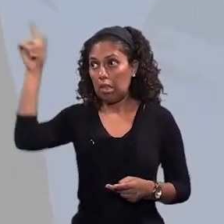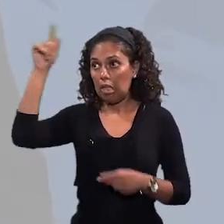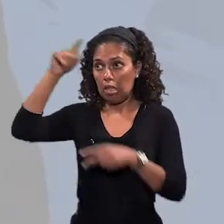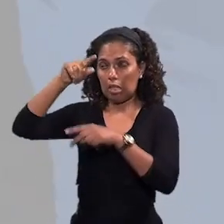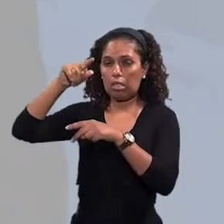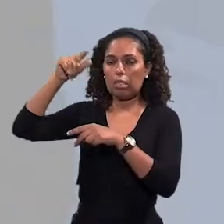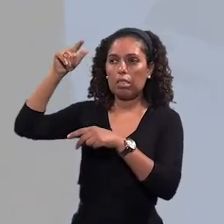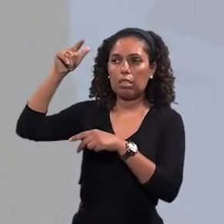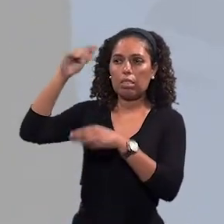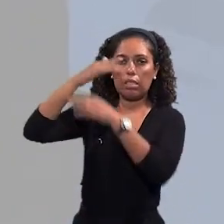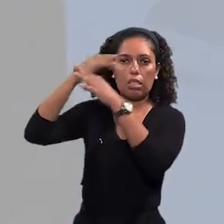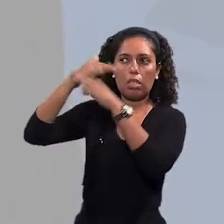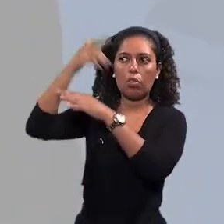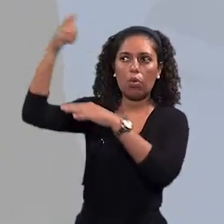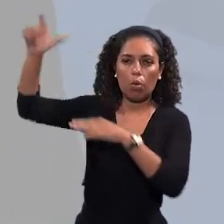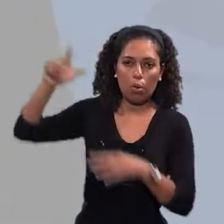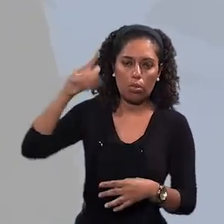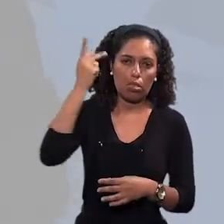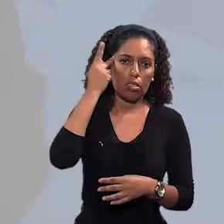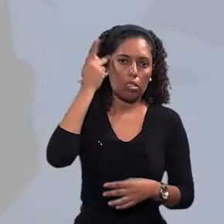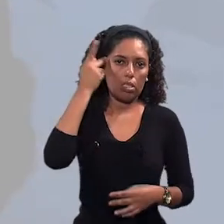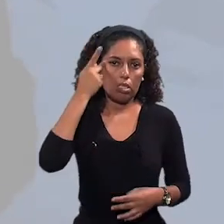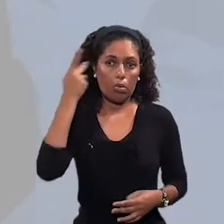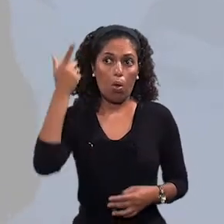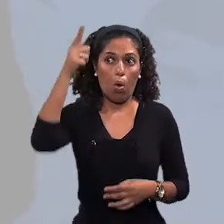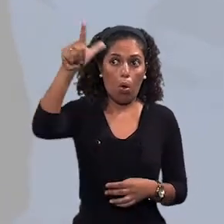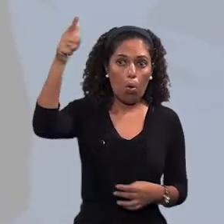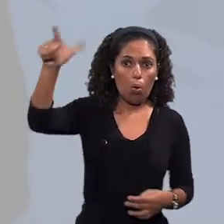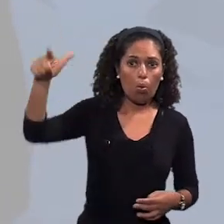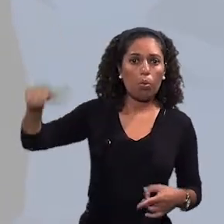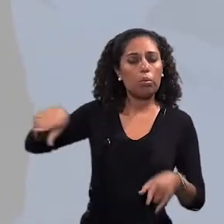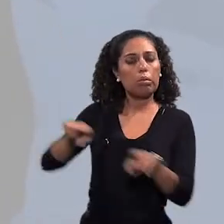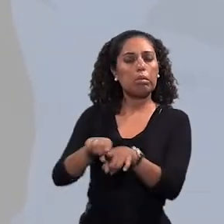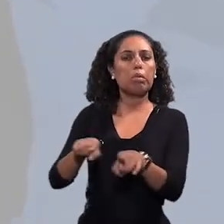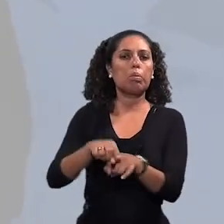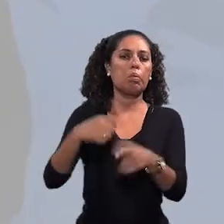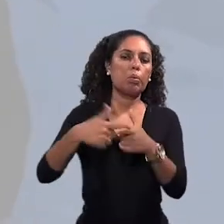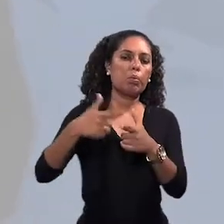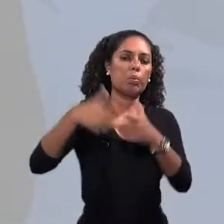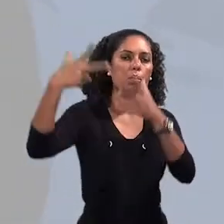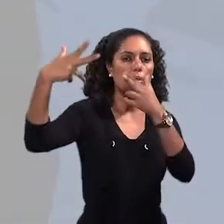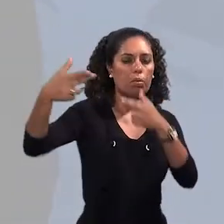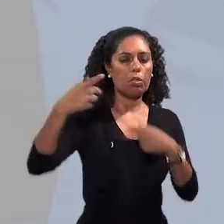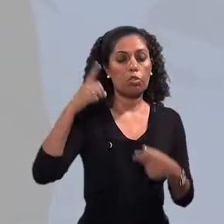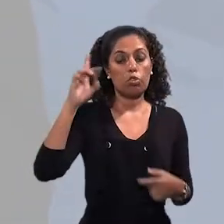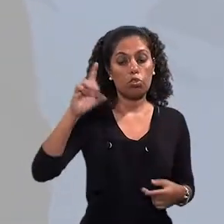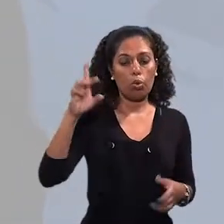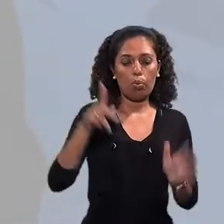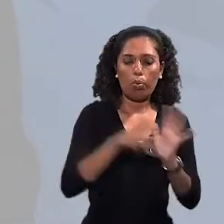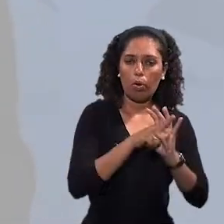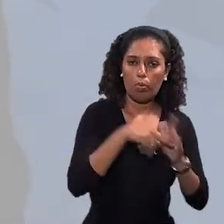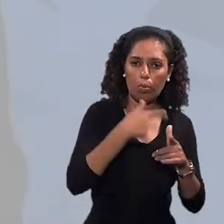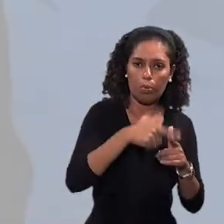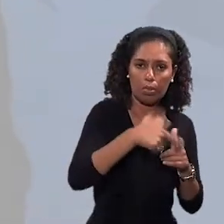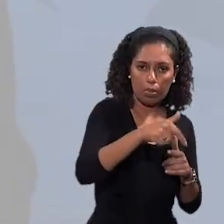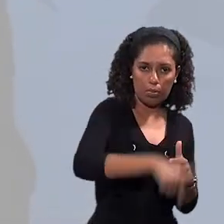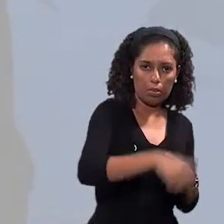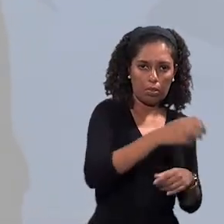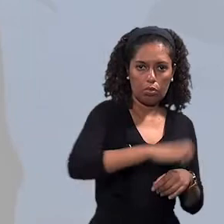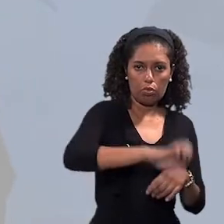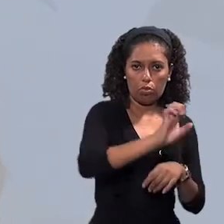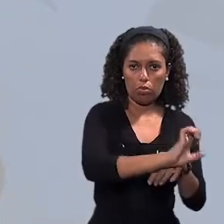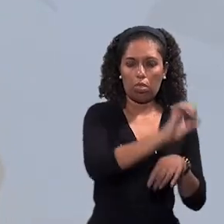interditado pela Prefeitura, o Santos também foi notificado, outros clubes também. Então, o assunto não é só localizado no